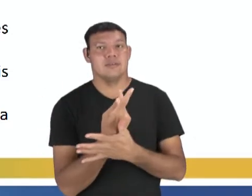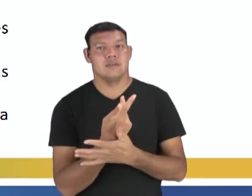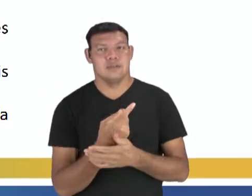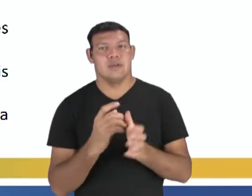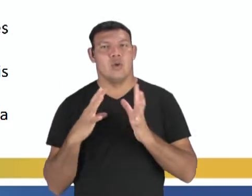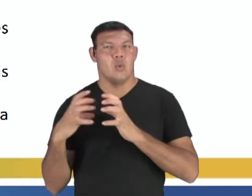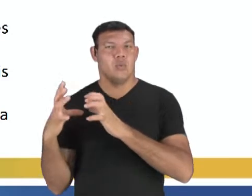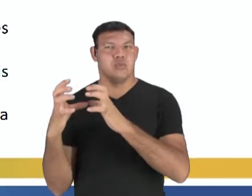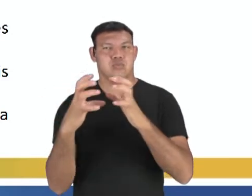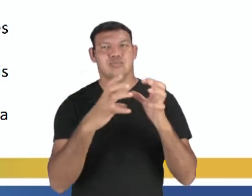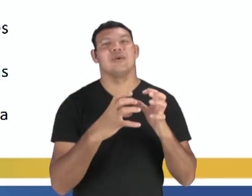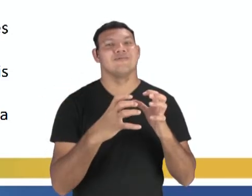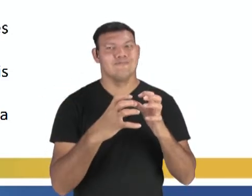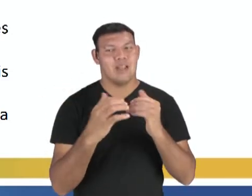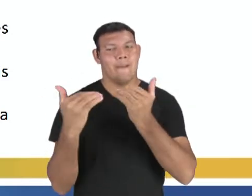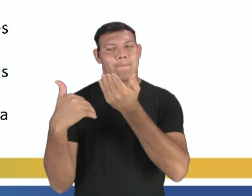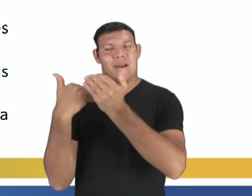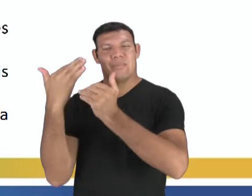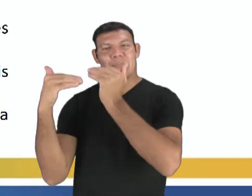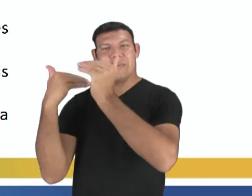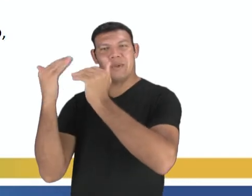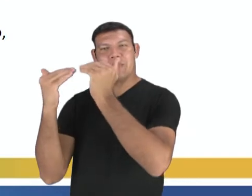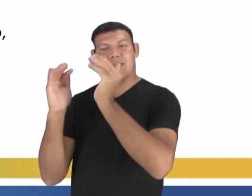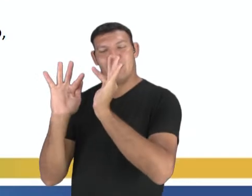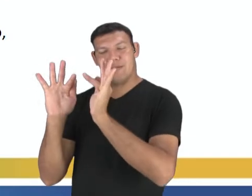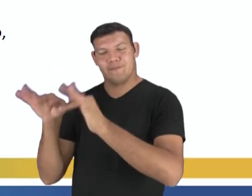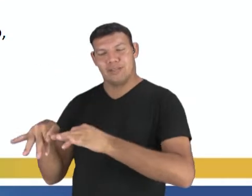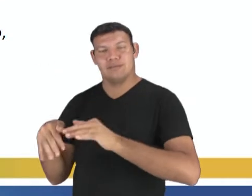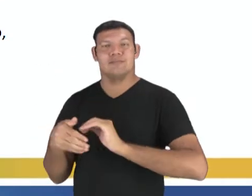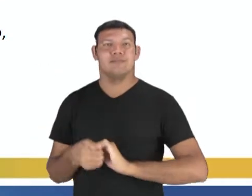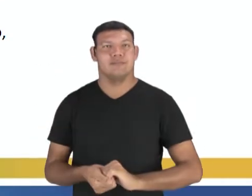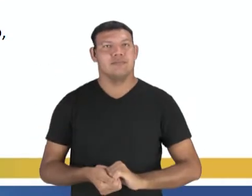os conflitos vão sendo desenvolvidos.